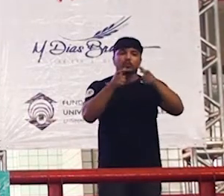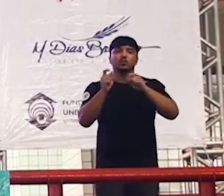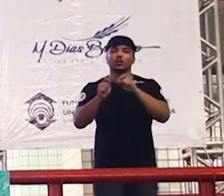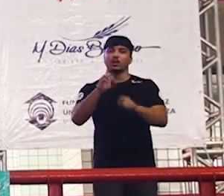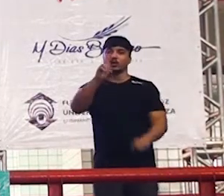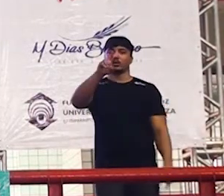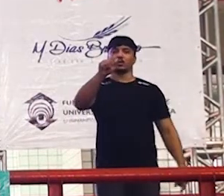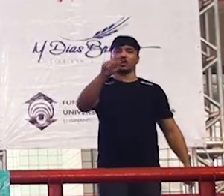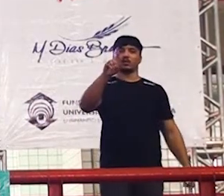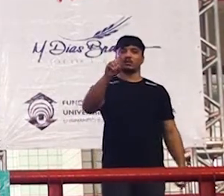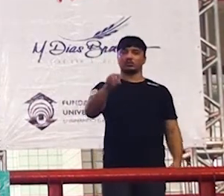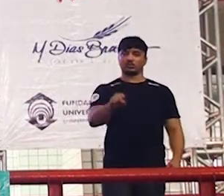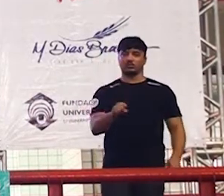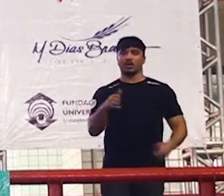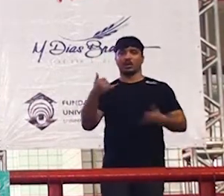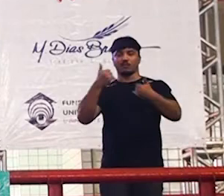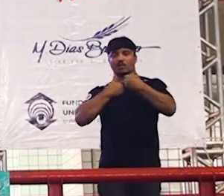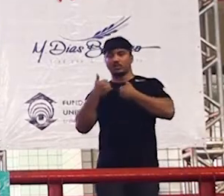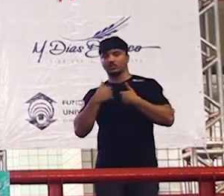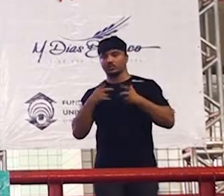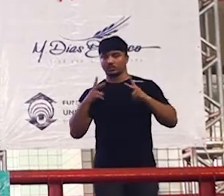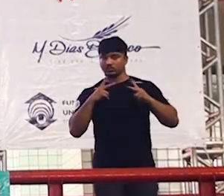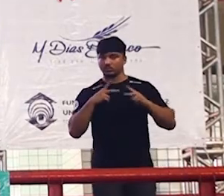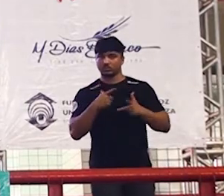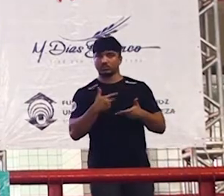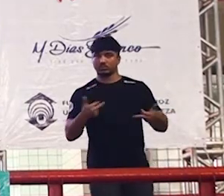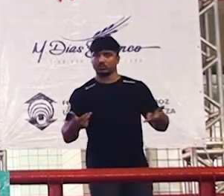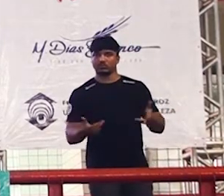Nossos dados, nossas informações pessoais.